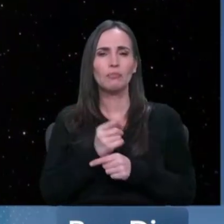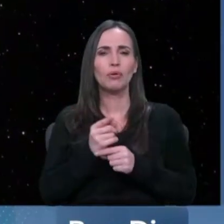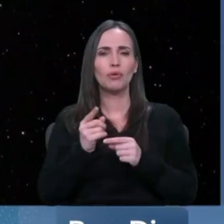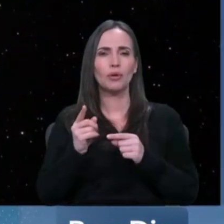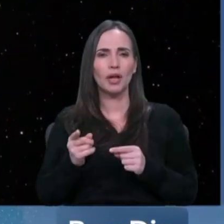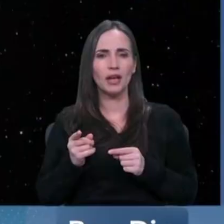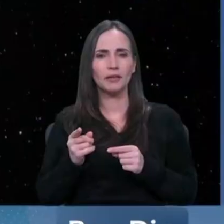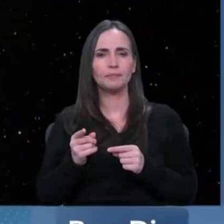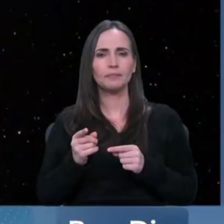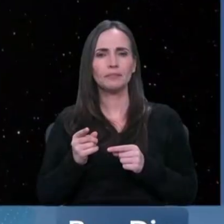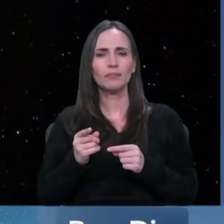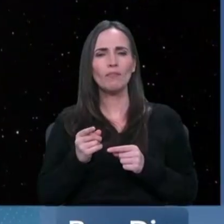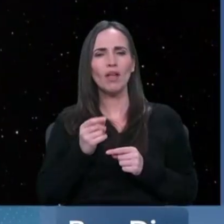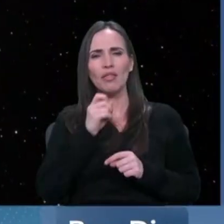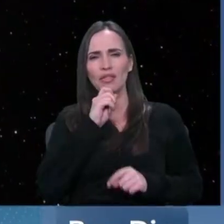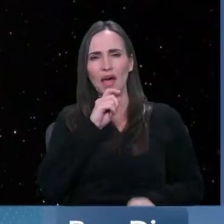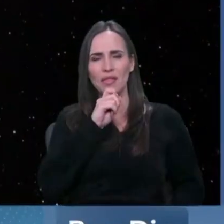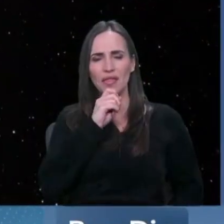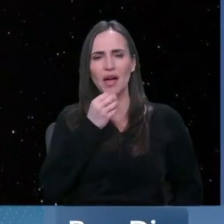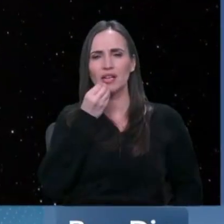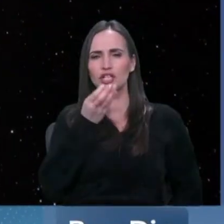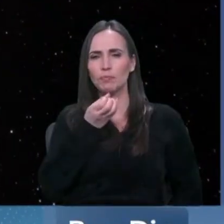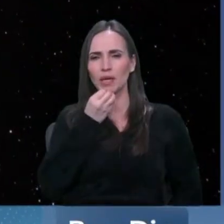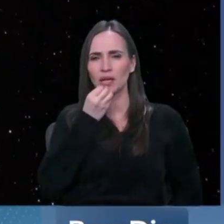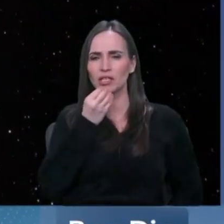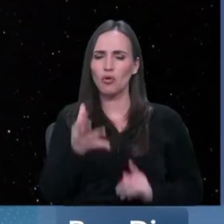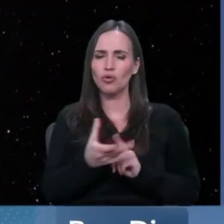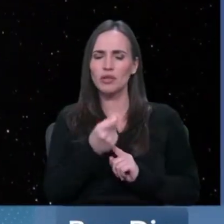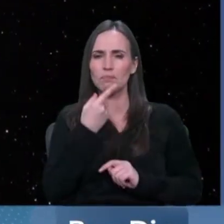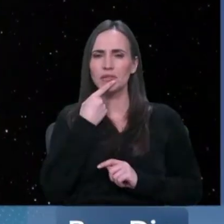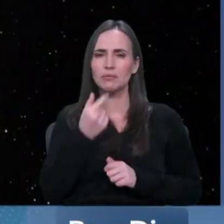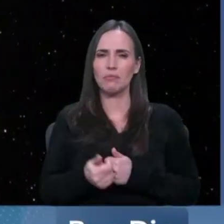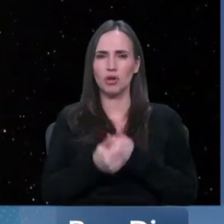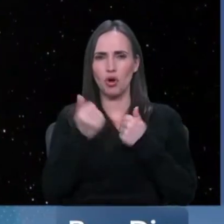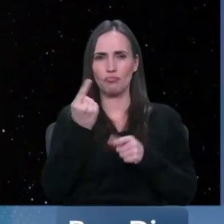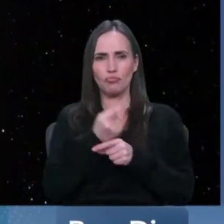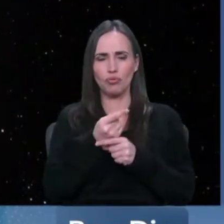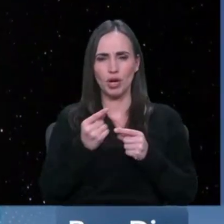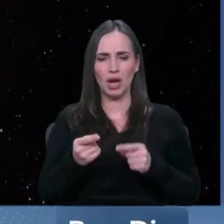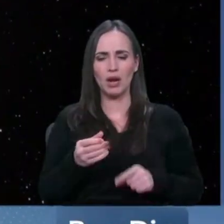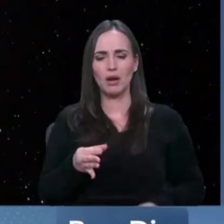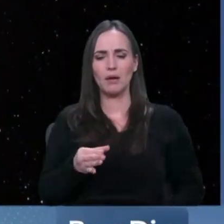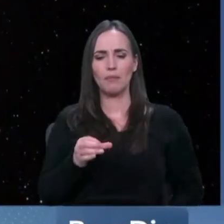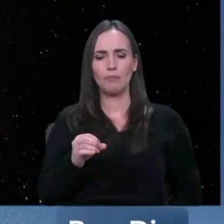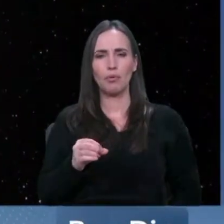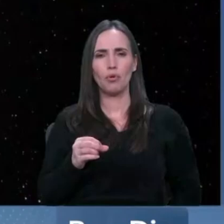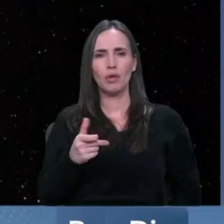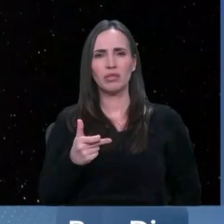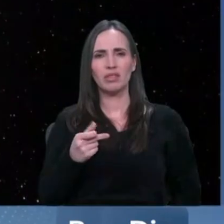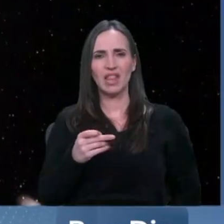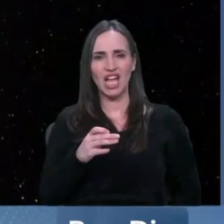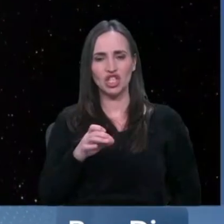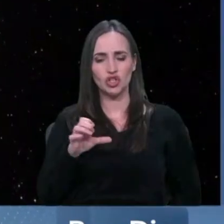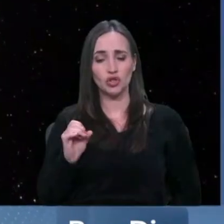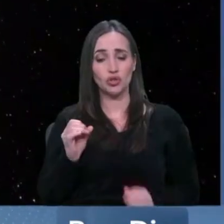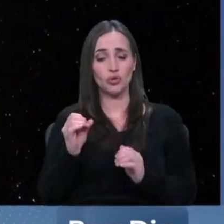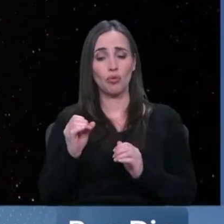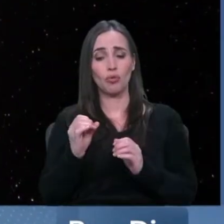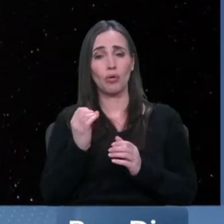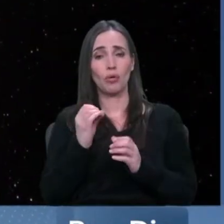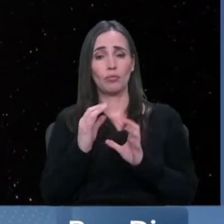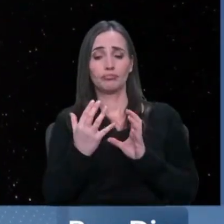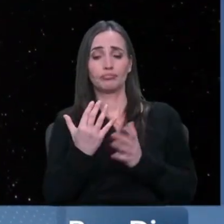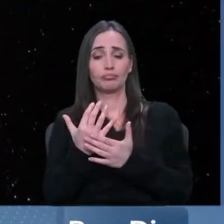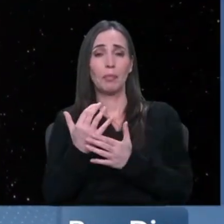melhor consegue indicar-nos por que razão é que a abundância de potássio, do isótopo de potássio, é menor do outro lado da Lua,